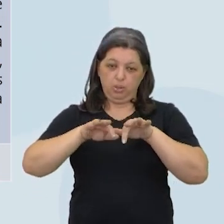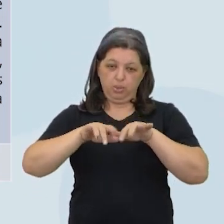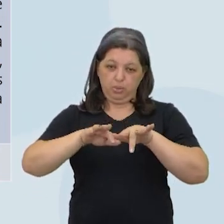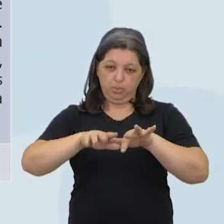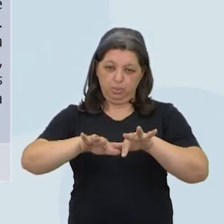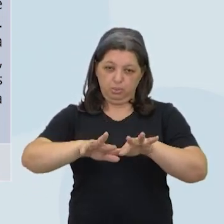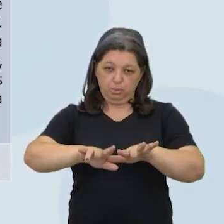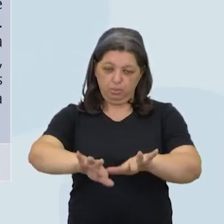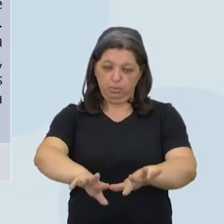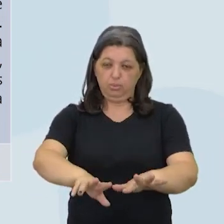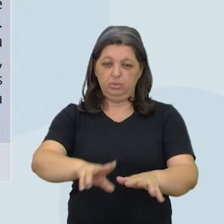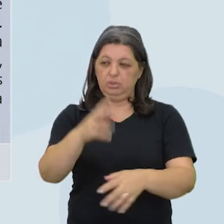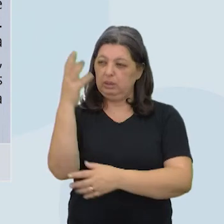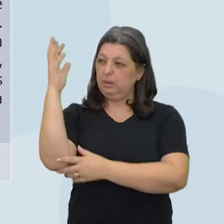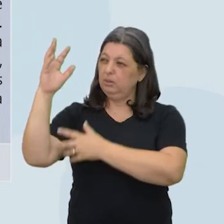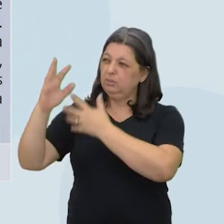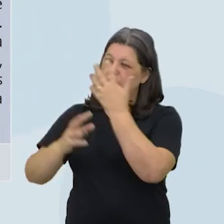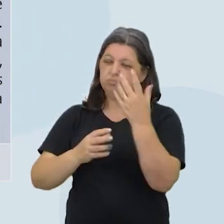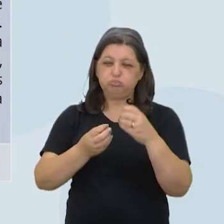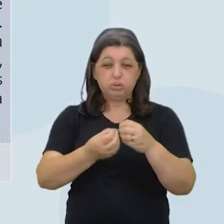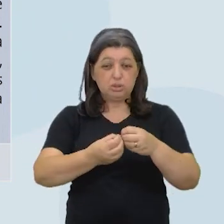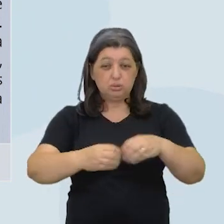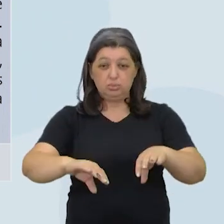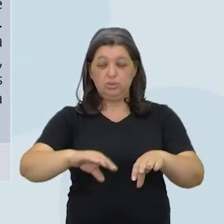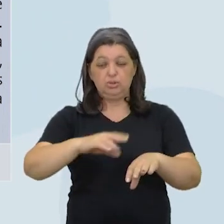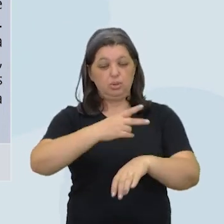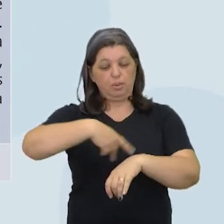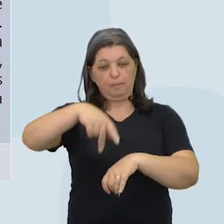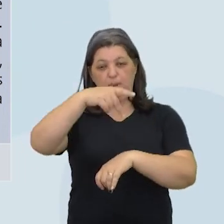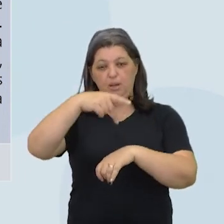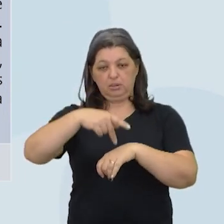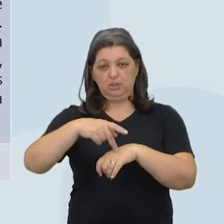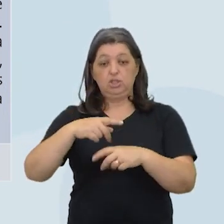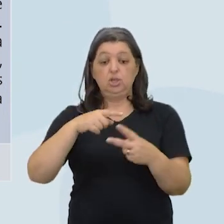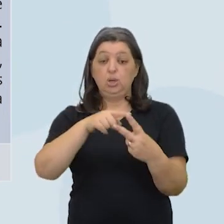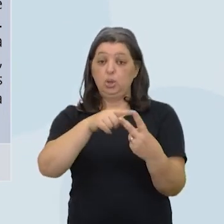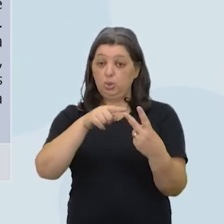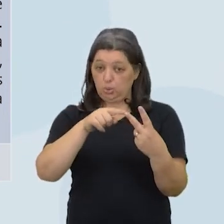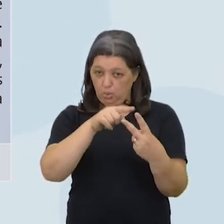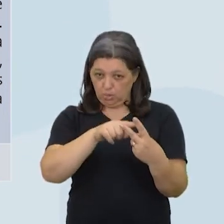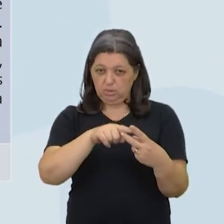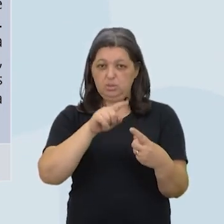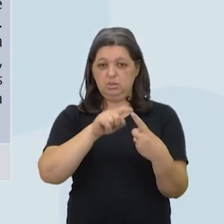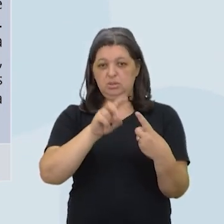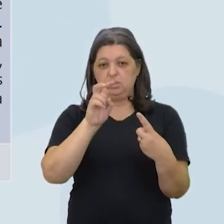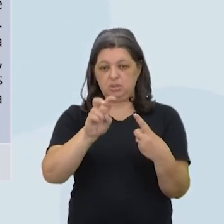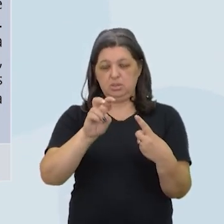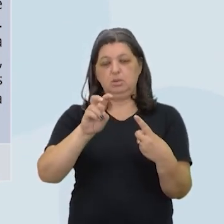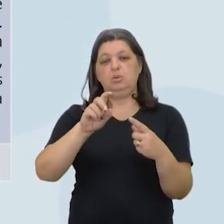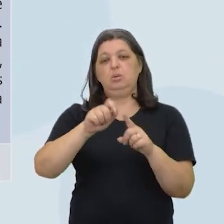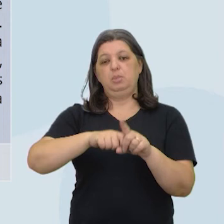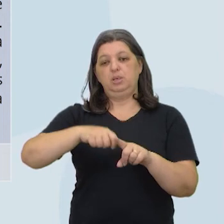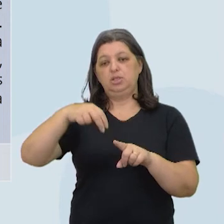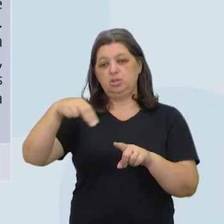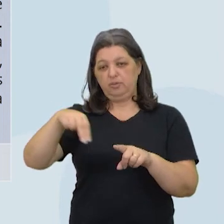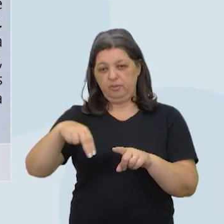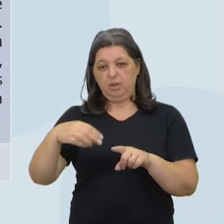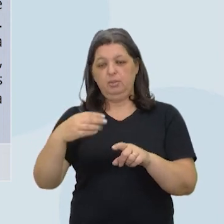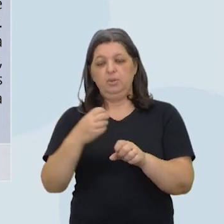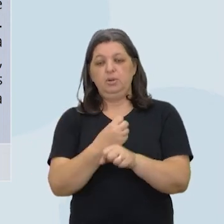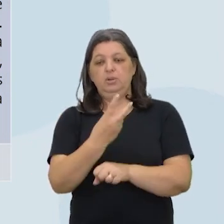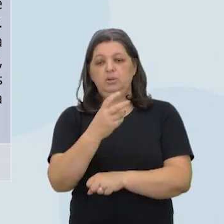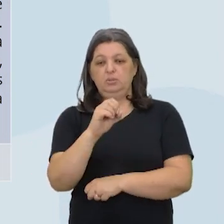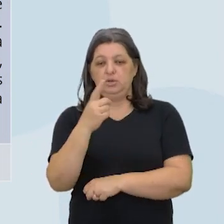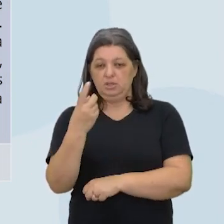desastres ambientais de mineração do país. Ou seja, foram 2 acidentes, um no dia 5 de novembro de 2015, outro no dia